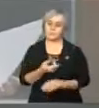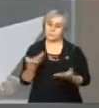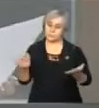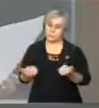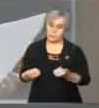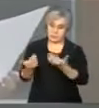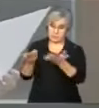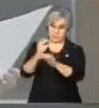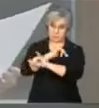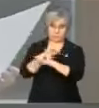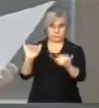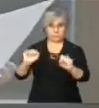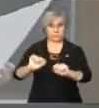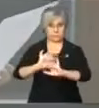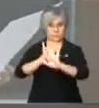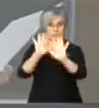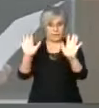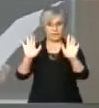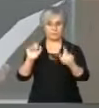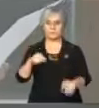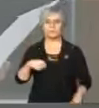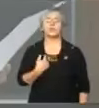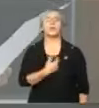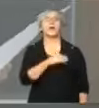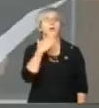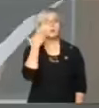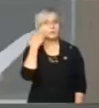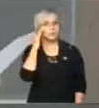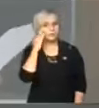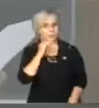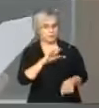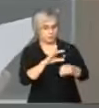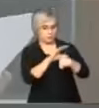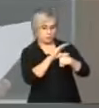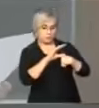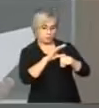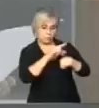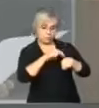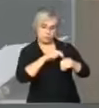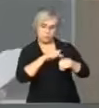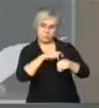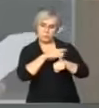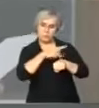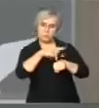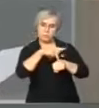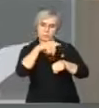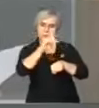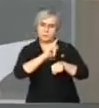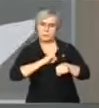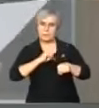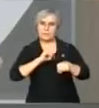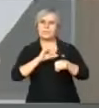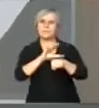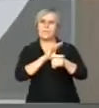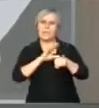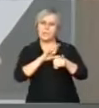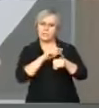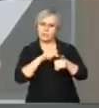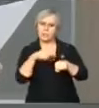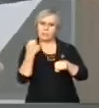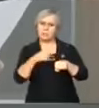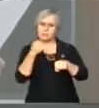aqui de forma clara que entendemos aqui que a Constituição do nosso país, o que está previsto na nossa Carta Magna,